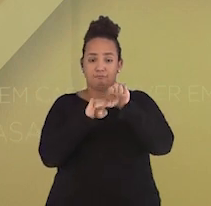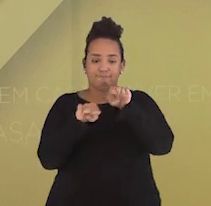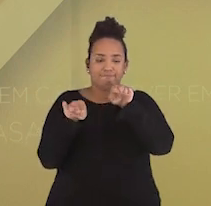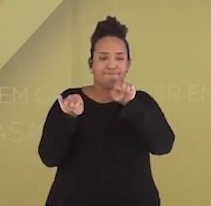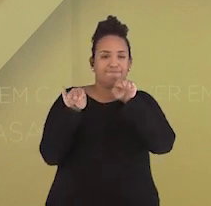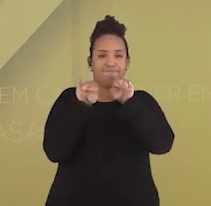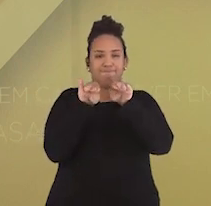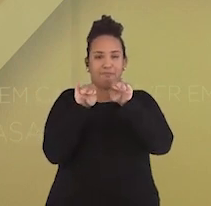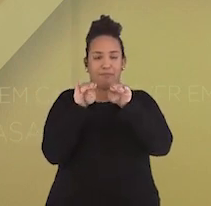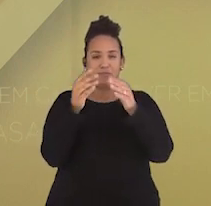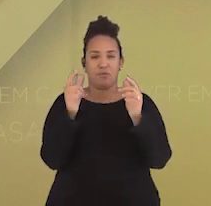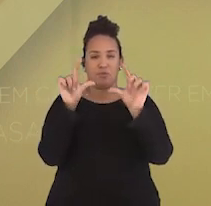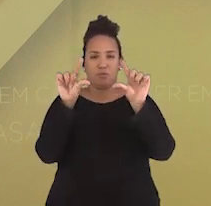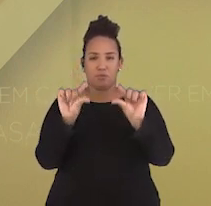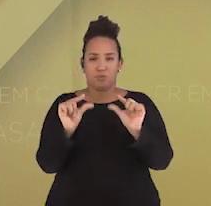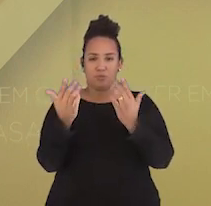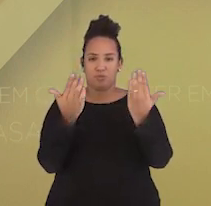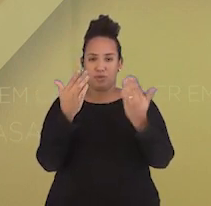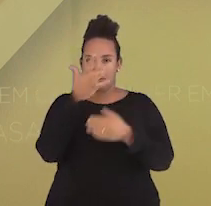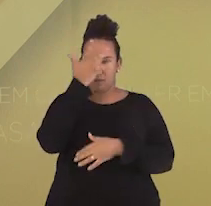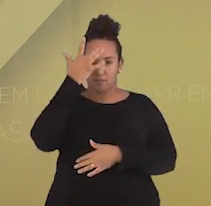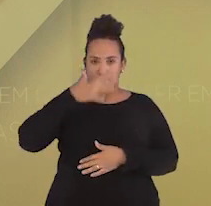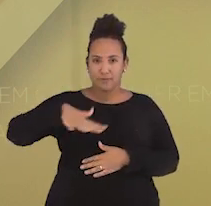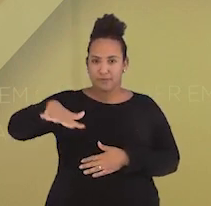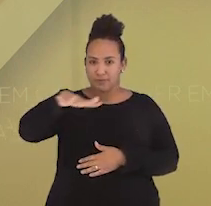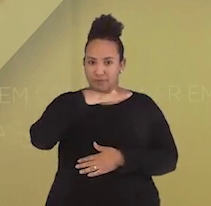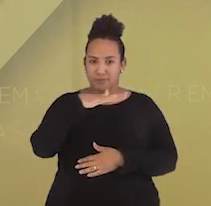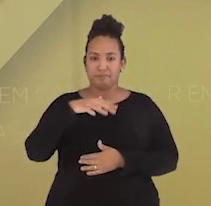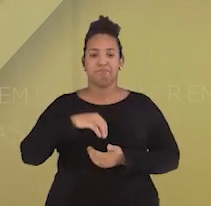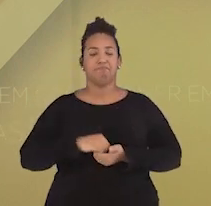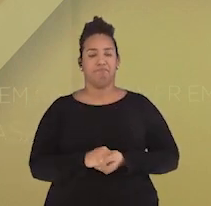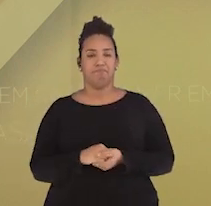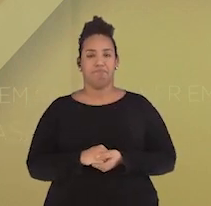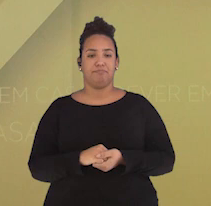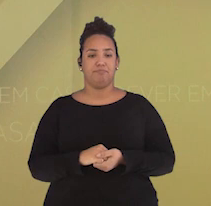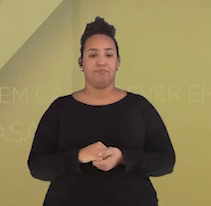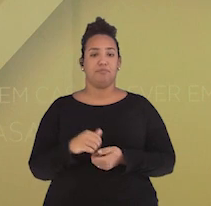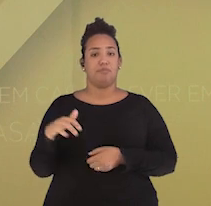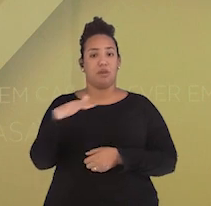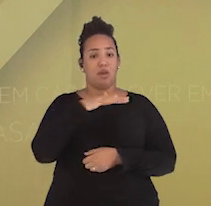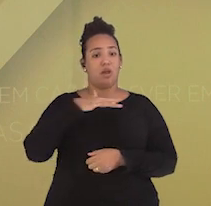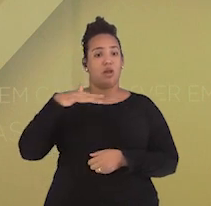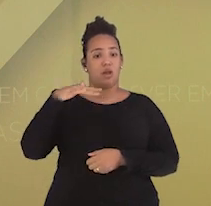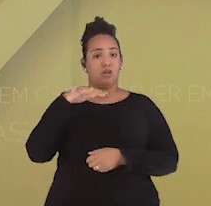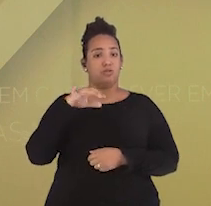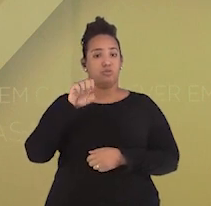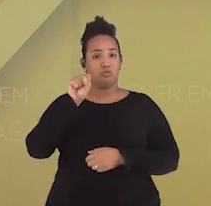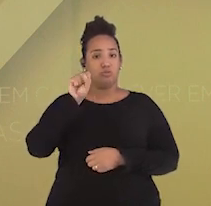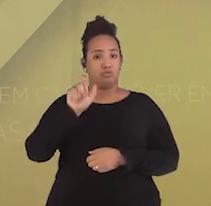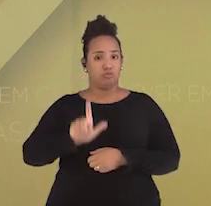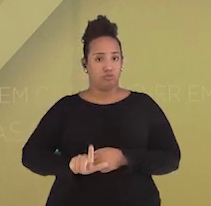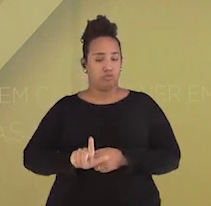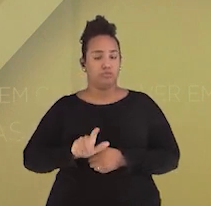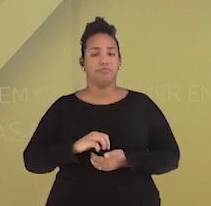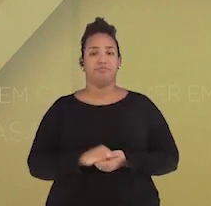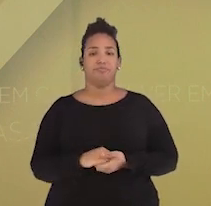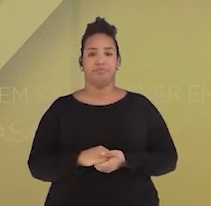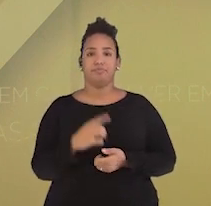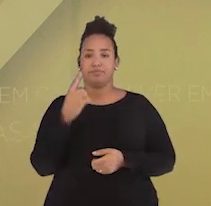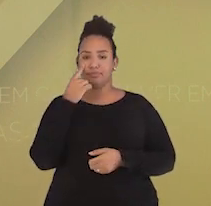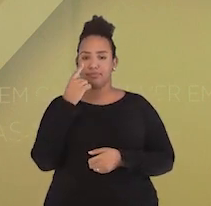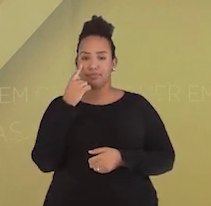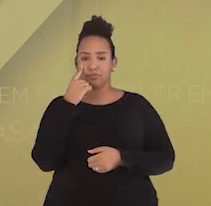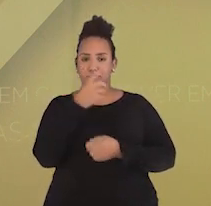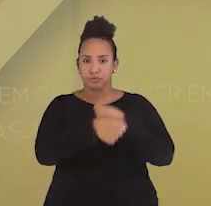desigualdade entre as pessoas? A região Sul. Percebem que é a região de menor índice nos 2 anos